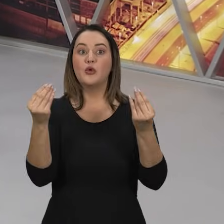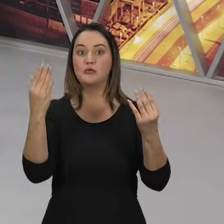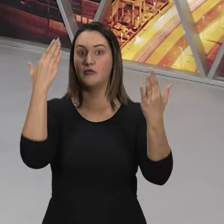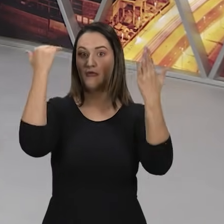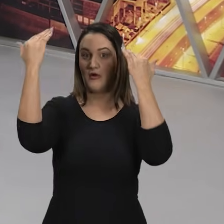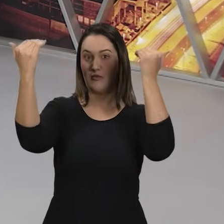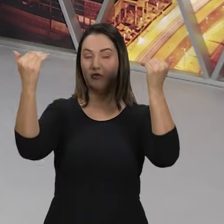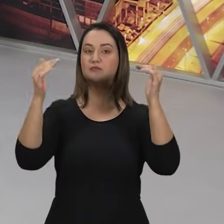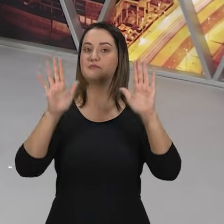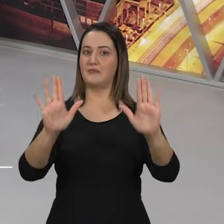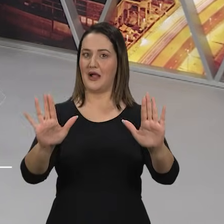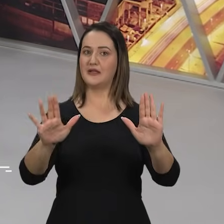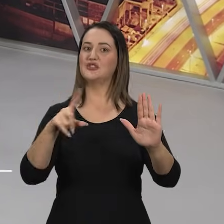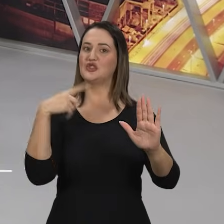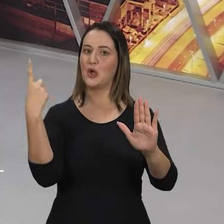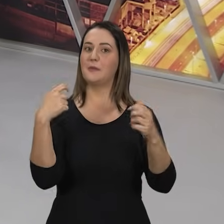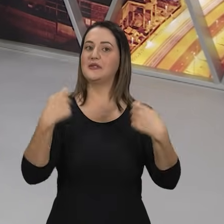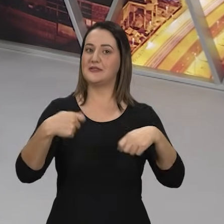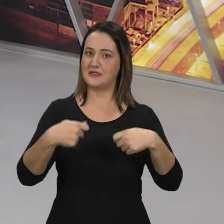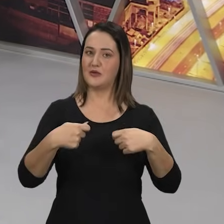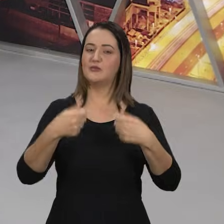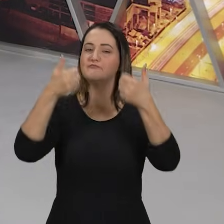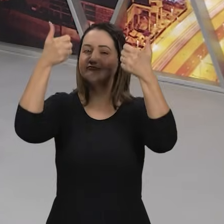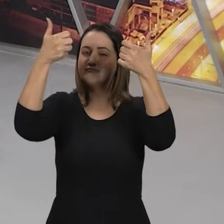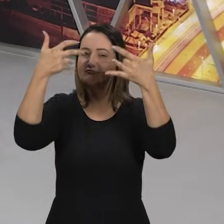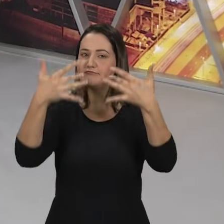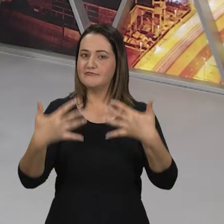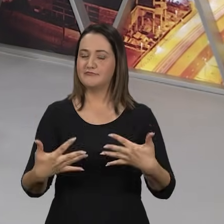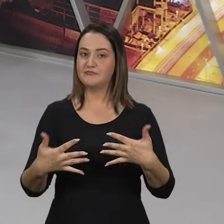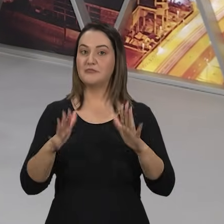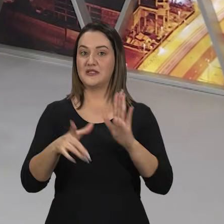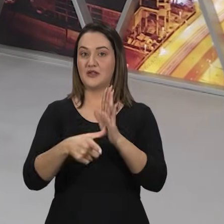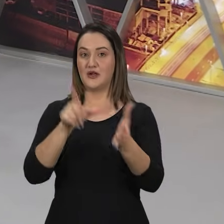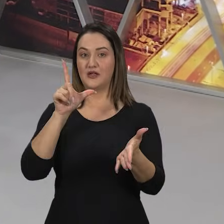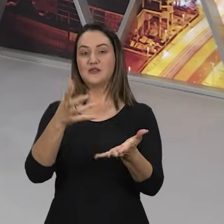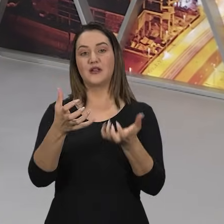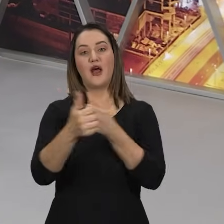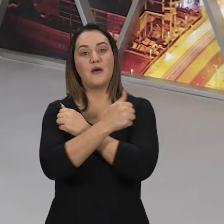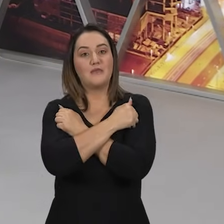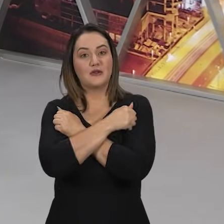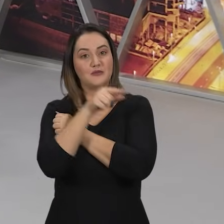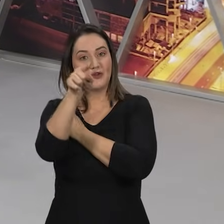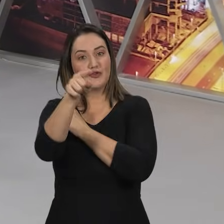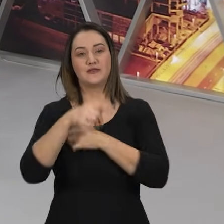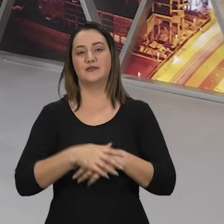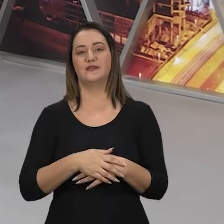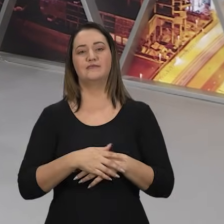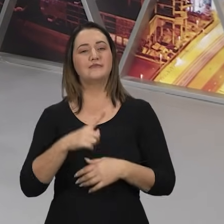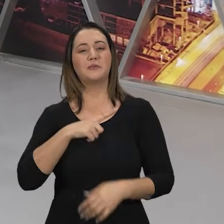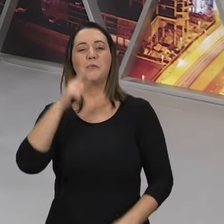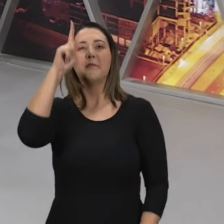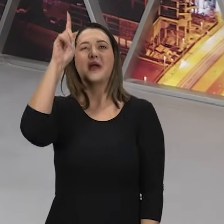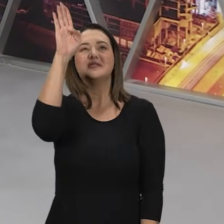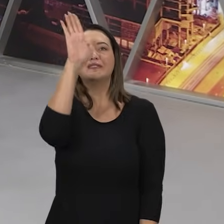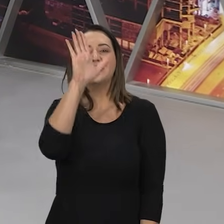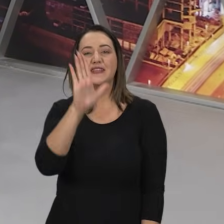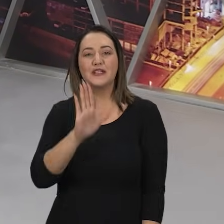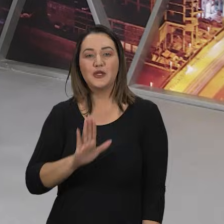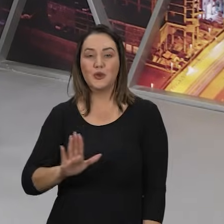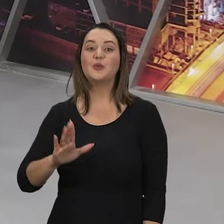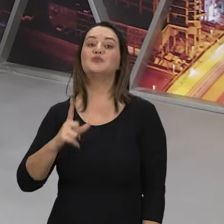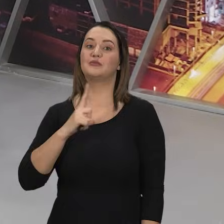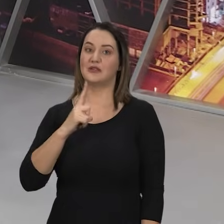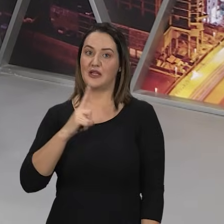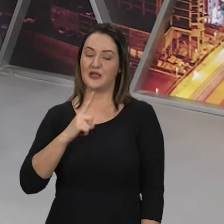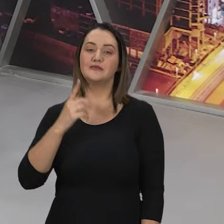bastante polêmico, mas necessário. Só que antes, eu quero mandar um abraço para você que nos acompanha em todo o